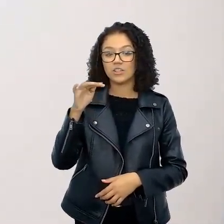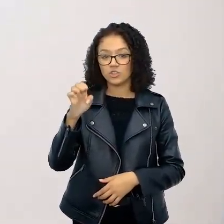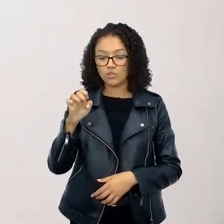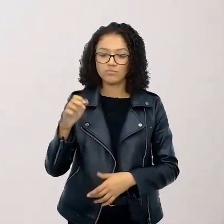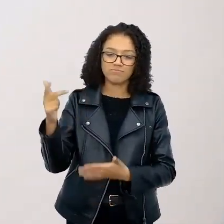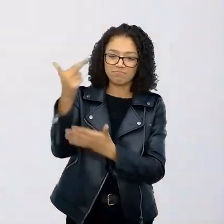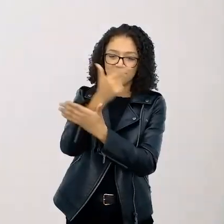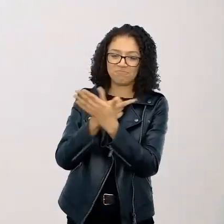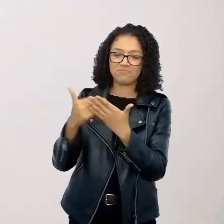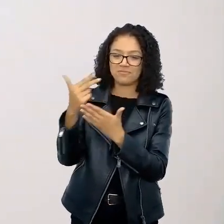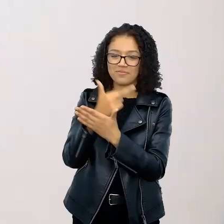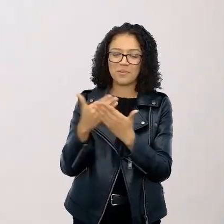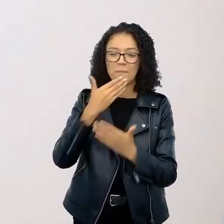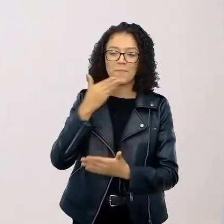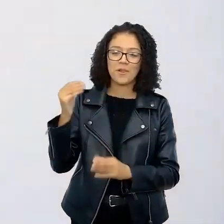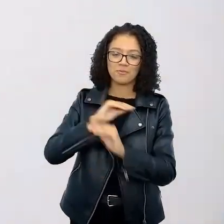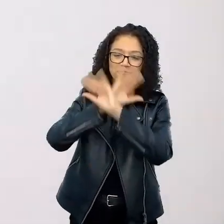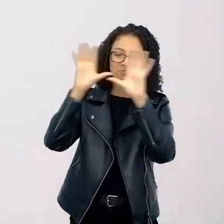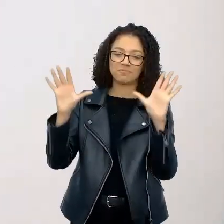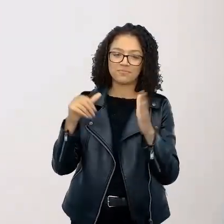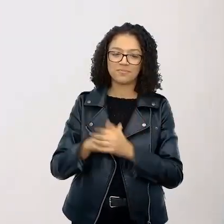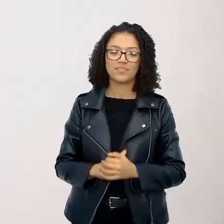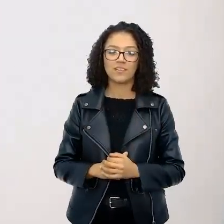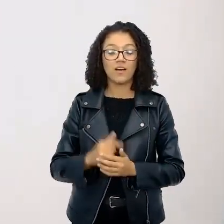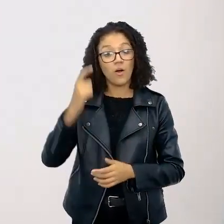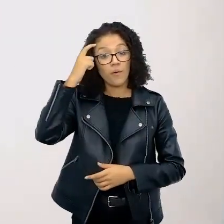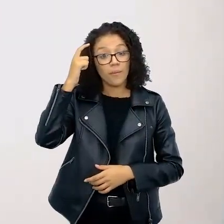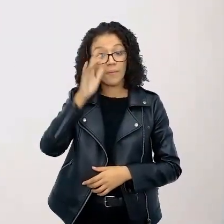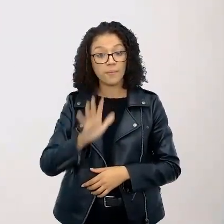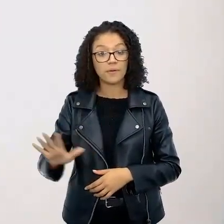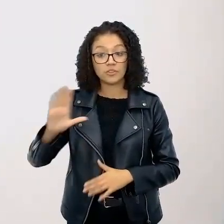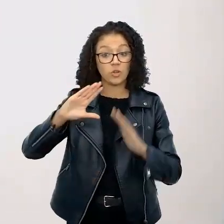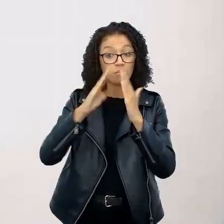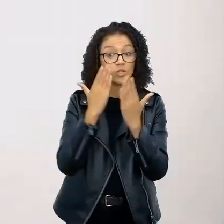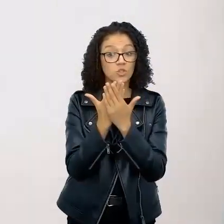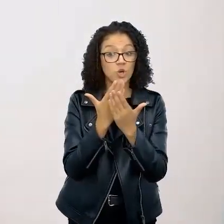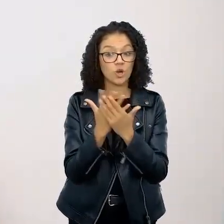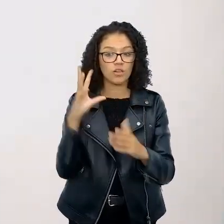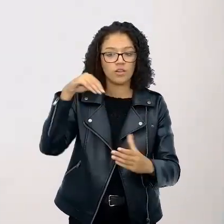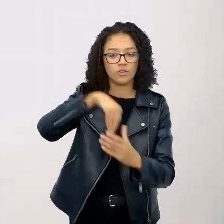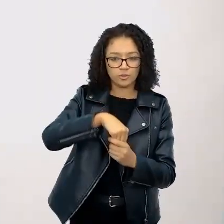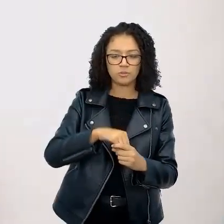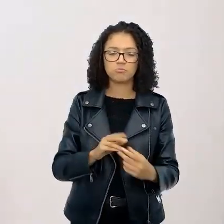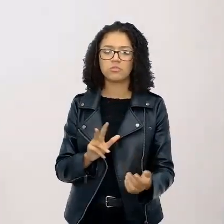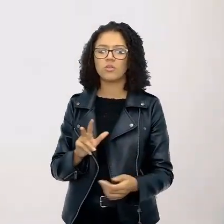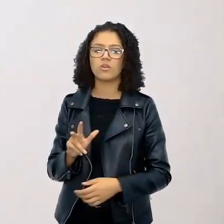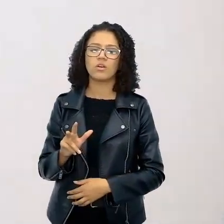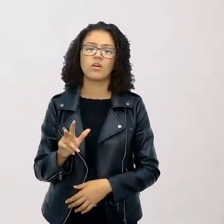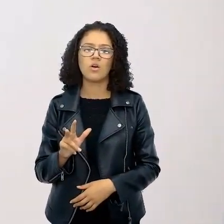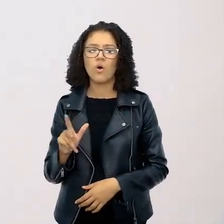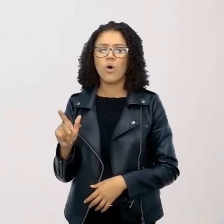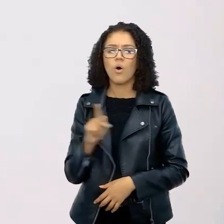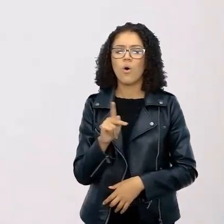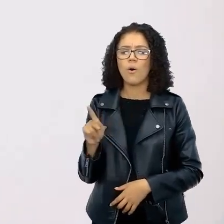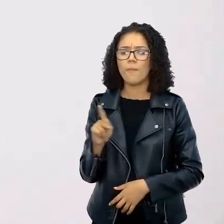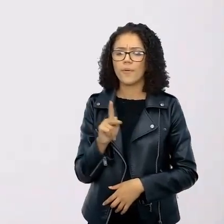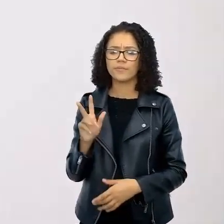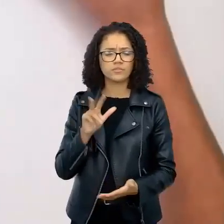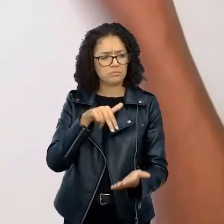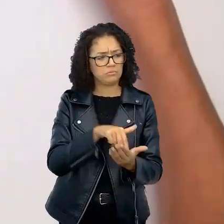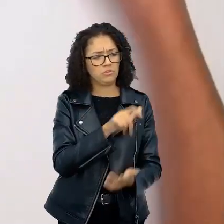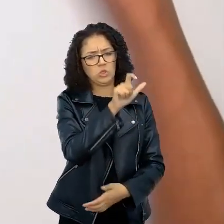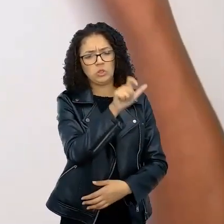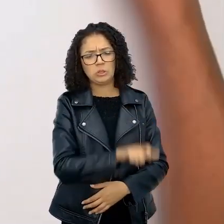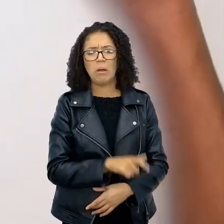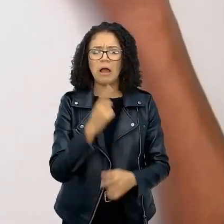melhor o funcionamento da rede. Imagine que, em determinada escola, ao entrar na sala de aula, a professora se depara com uma estudante aos